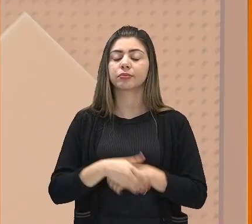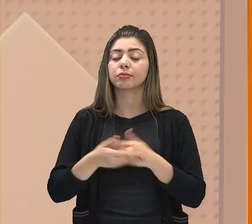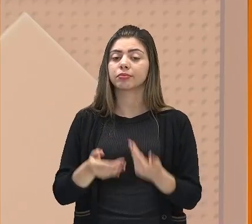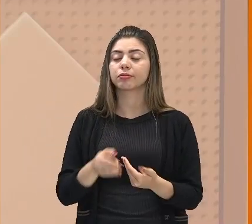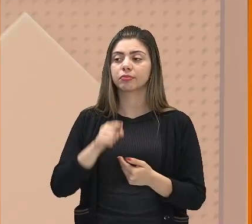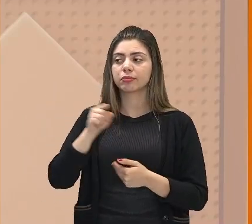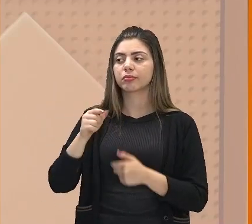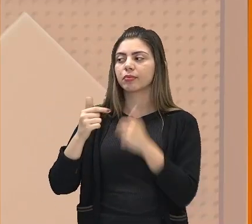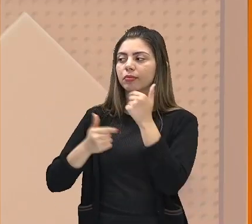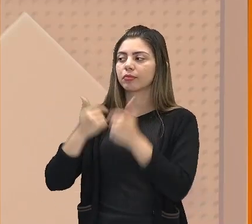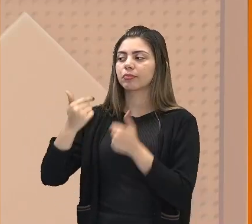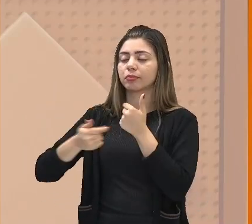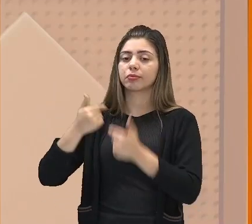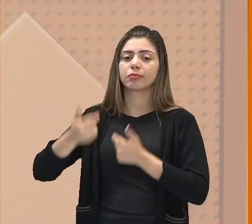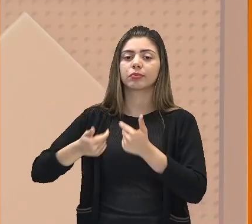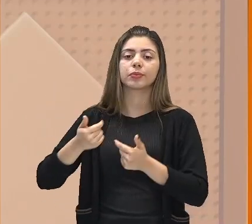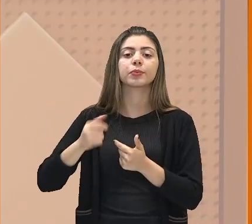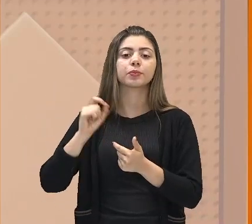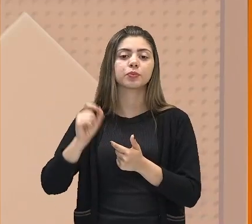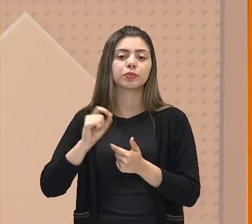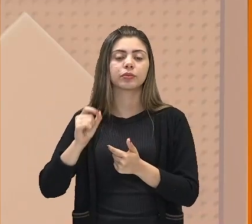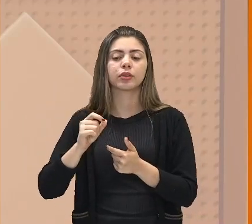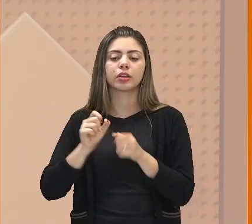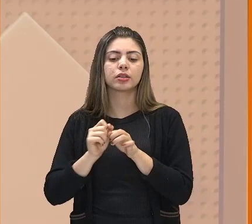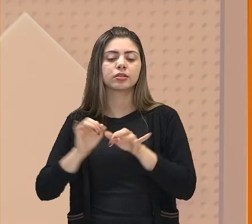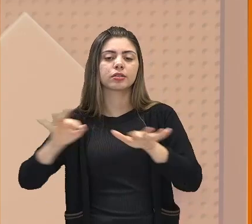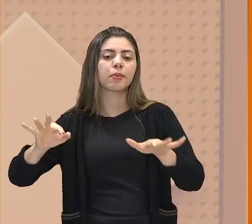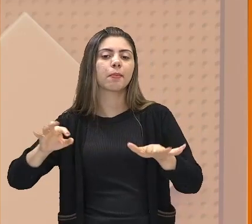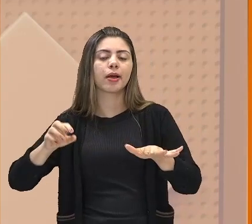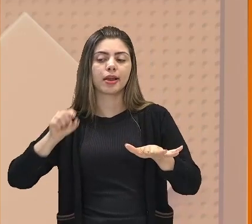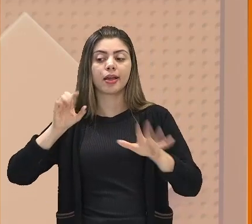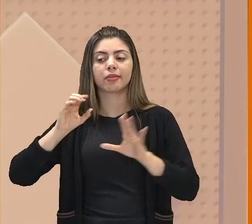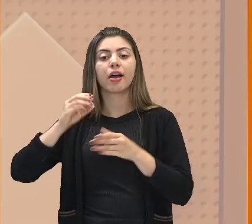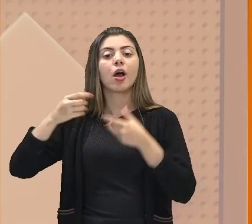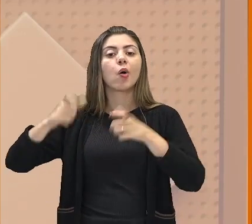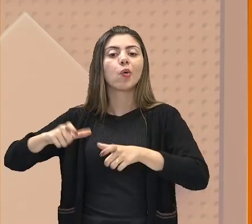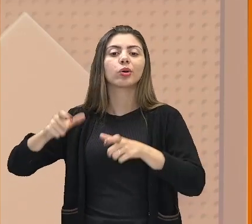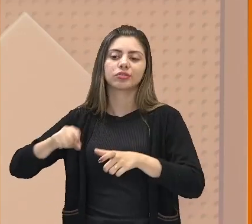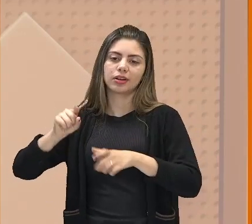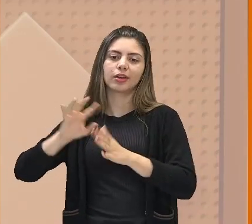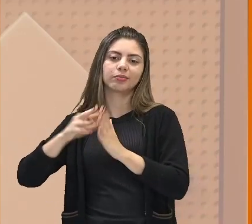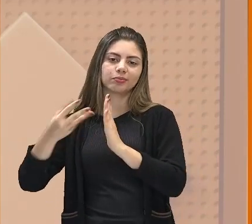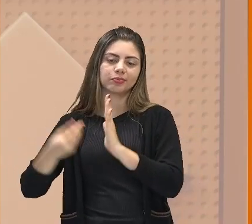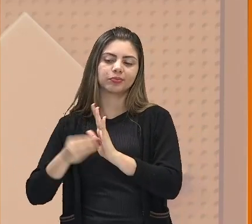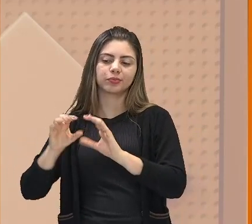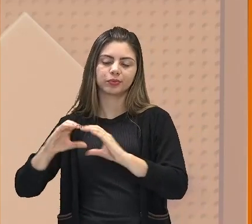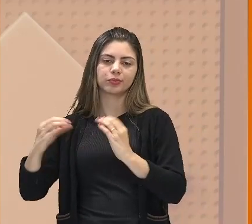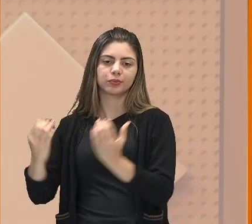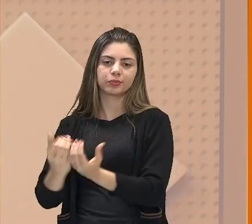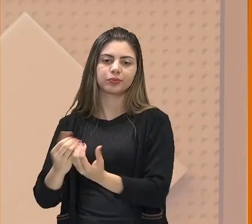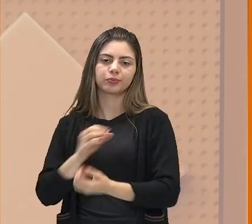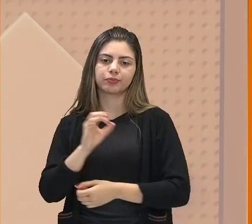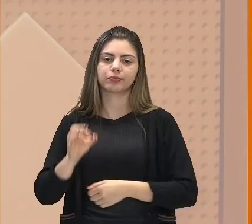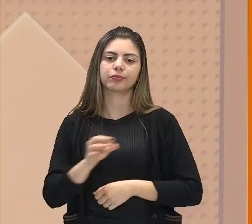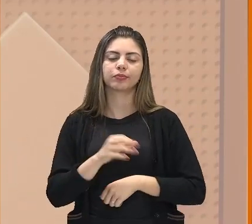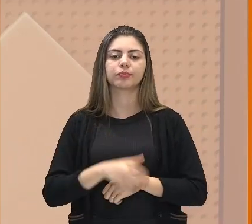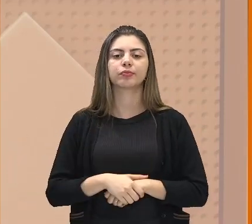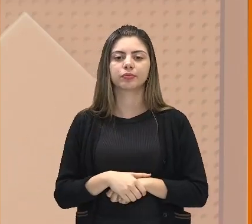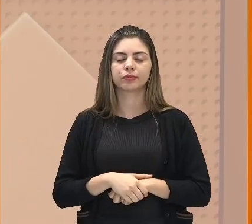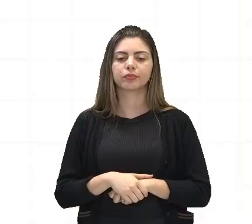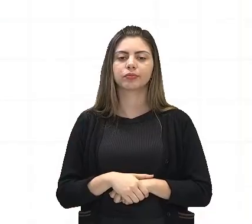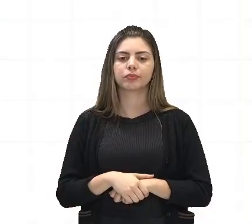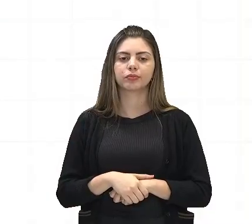tradições elas vão ser propagadas dentro dessas comunidades quilombolas, certo? Então,